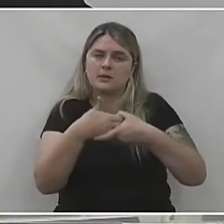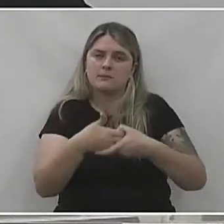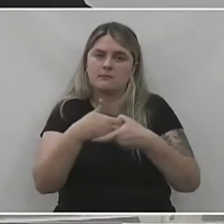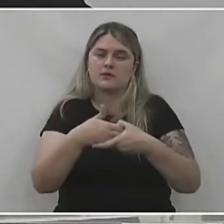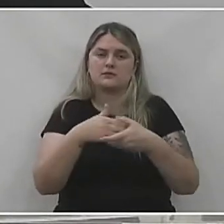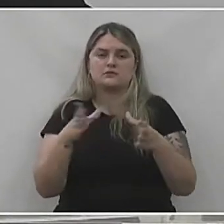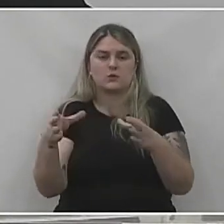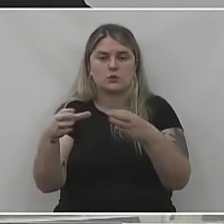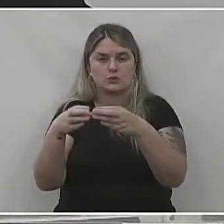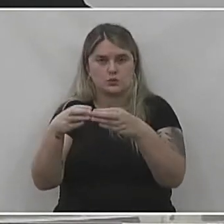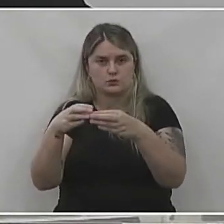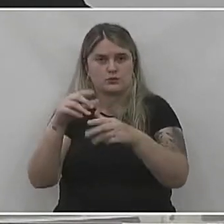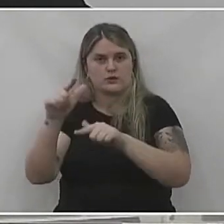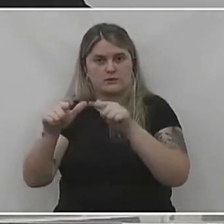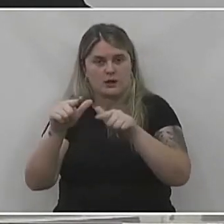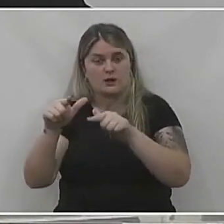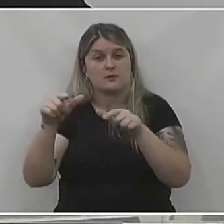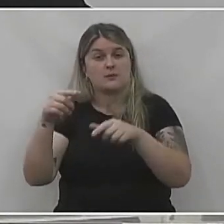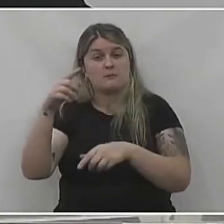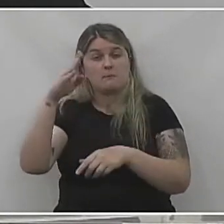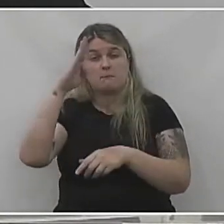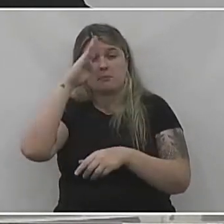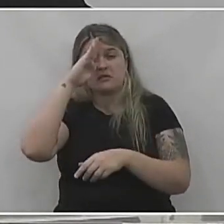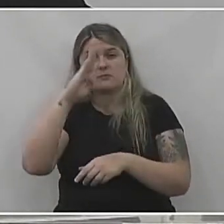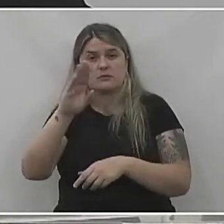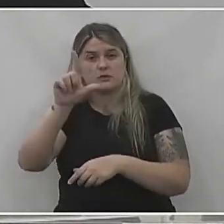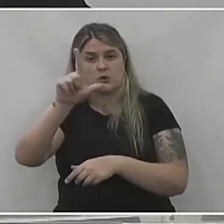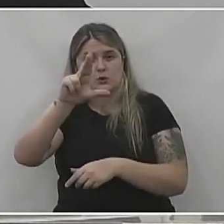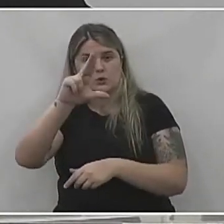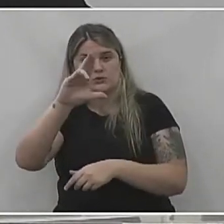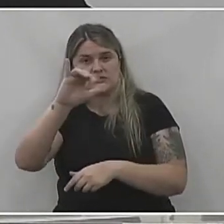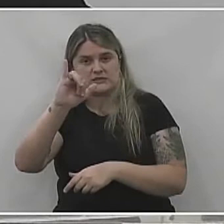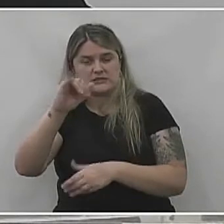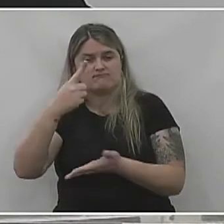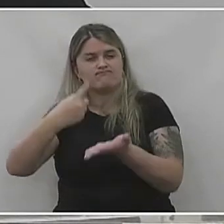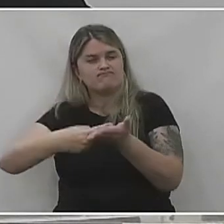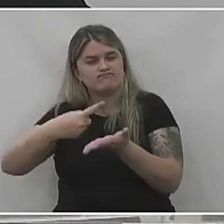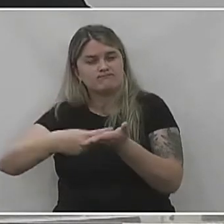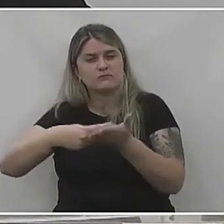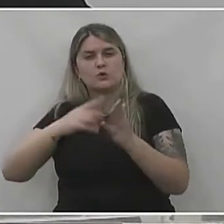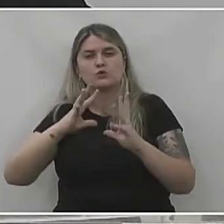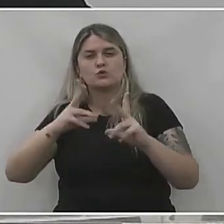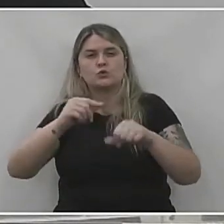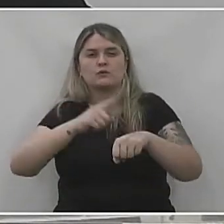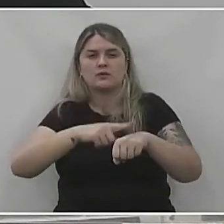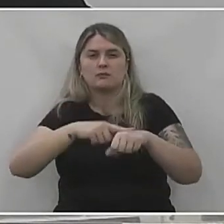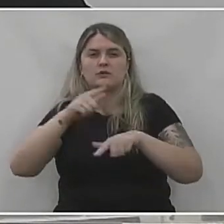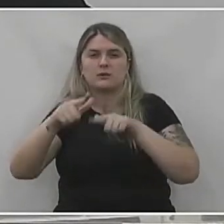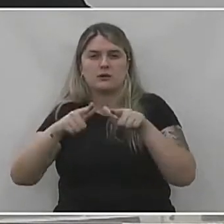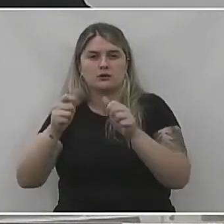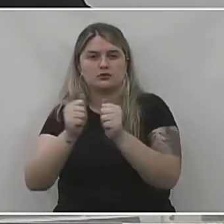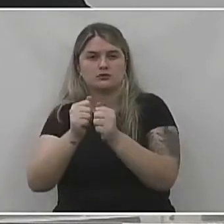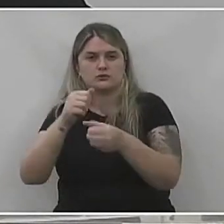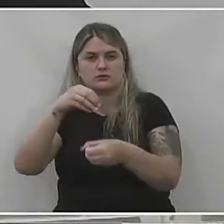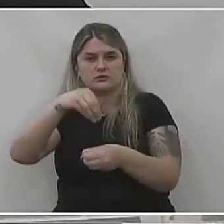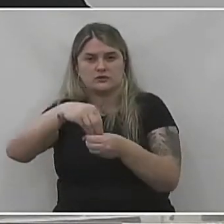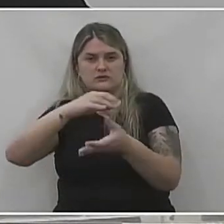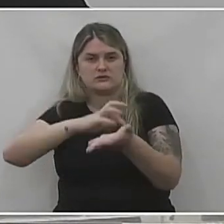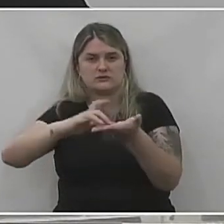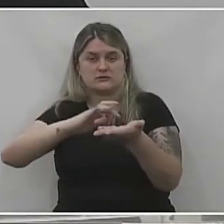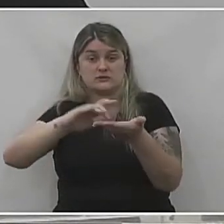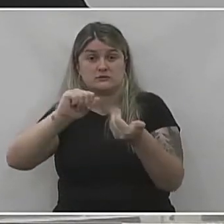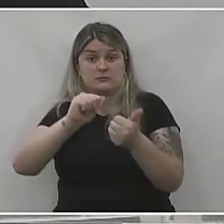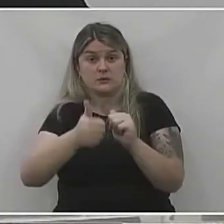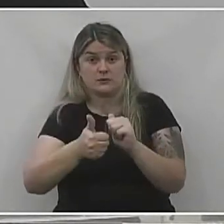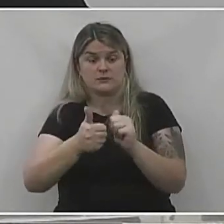meu parabéns especial para Lucy super dedicado a ele em todos os momentos que a gente trabalhou junto na secretaria de